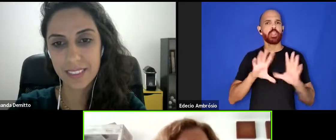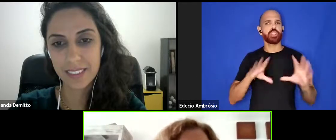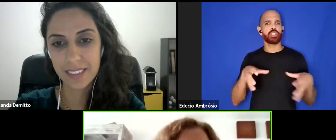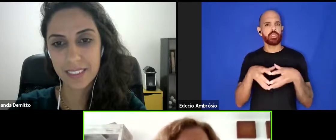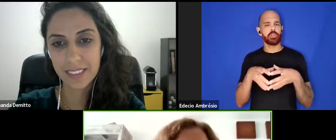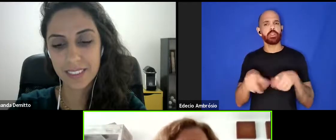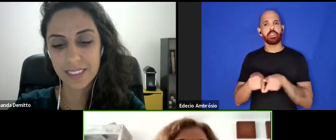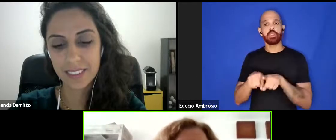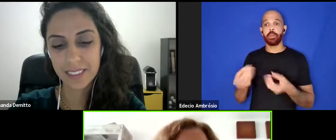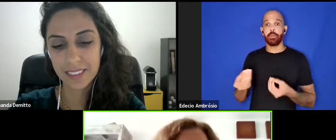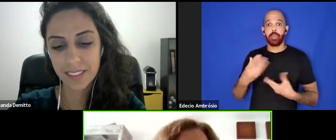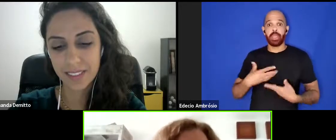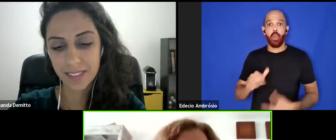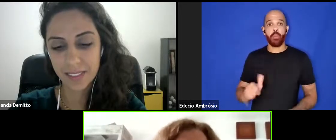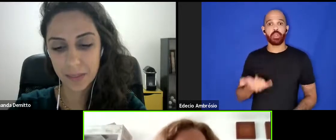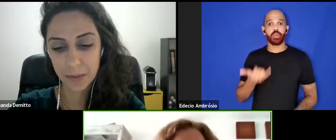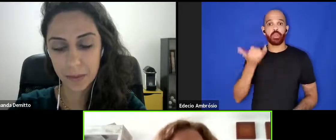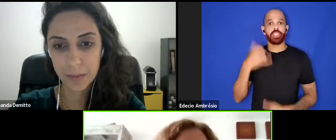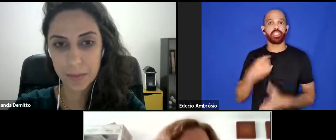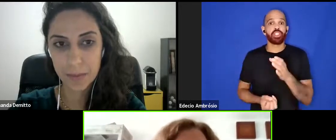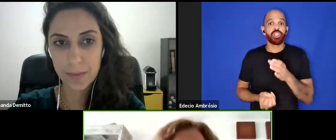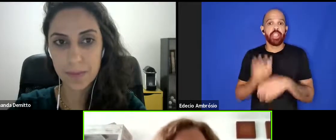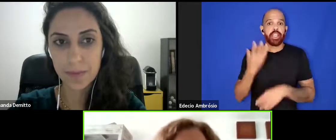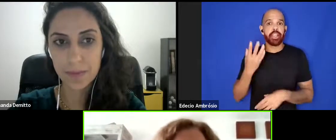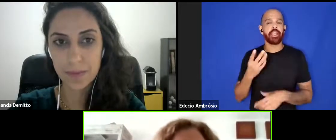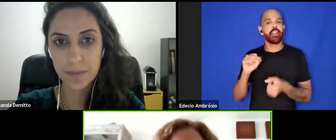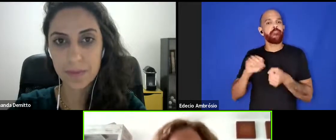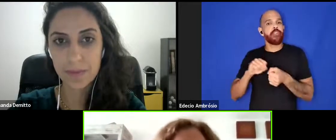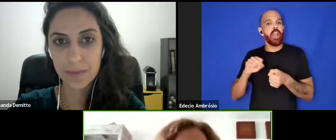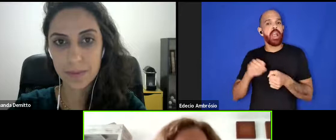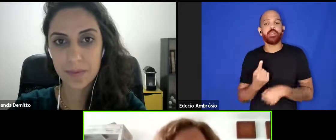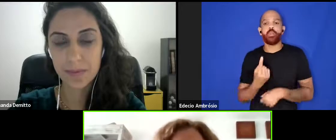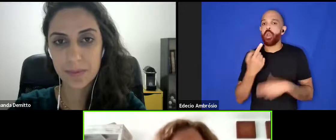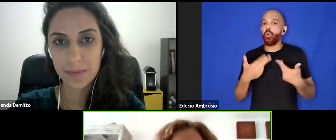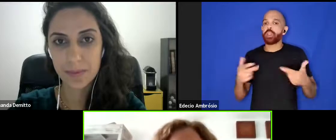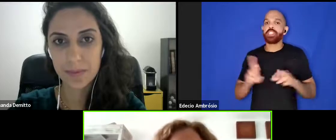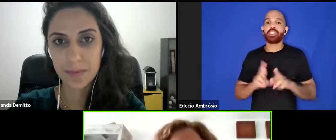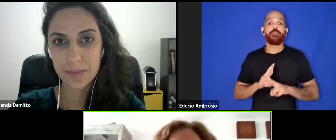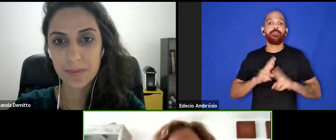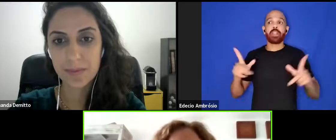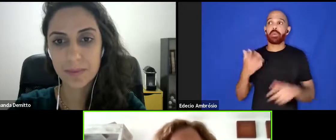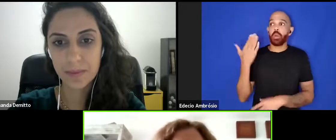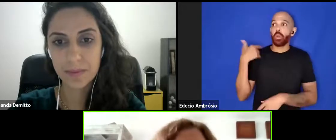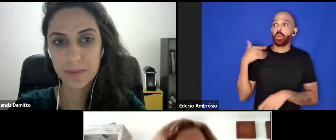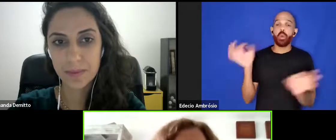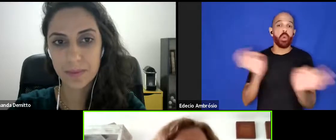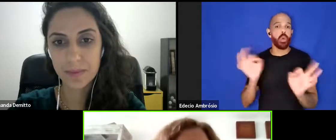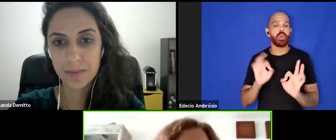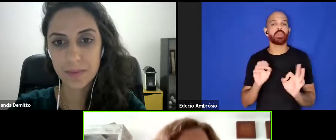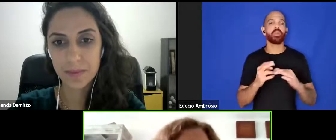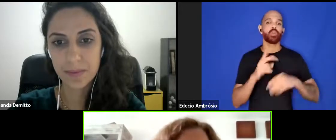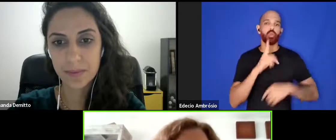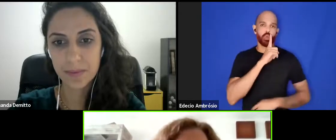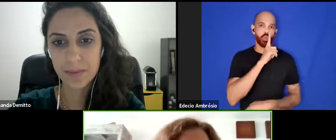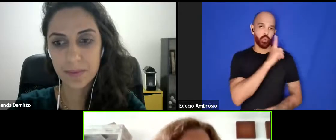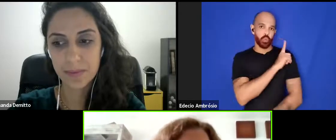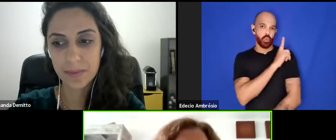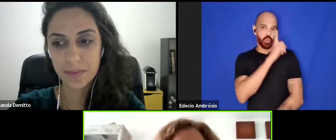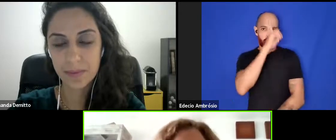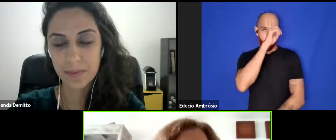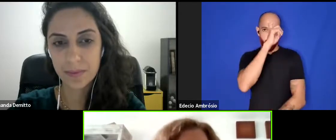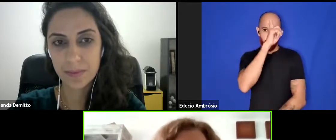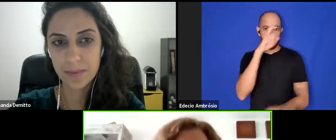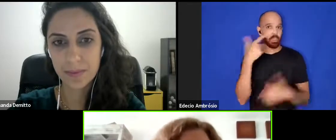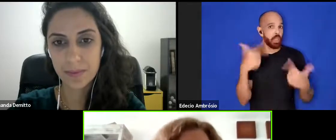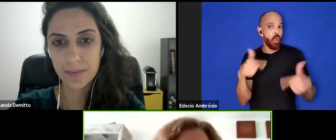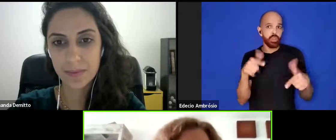dar a oportunidade de criar, de fazer uma coisa diferente que não havia, né? No hospital onde eu trabalho não tinha um grupo